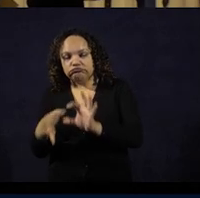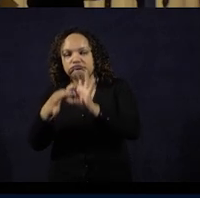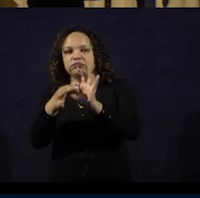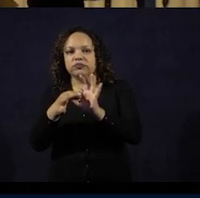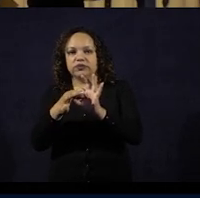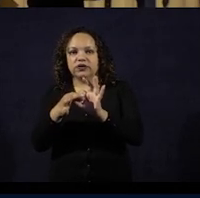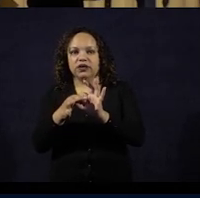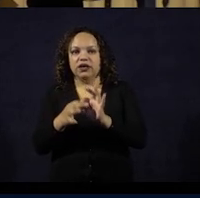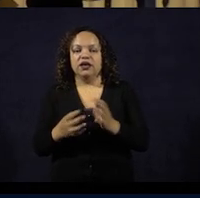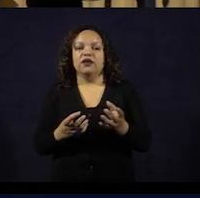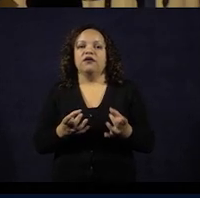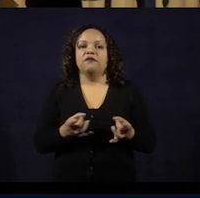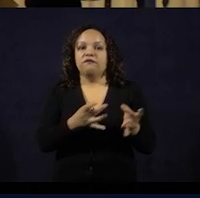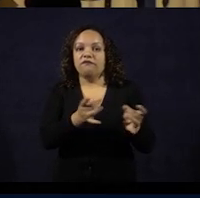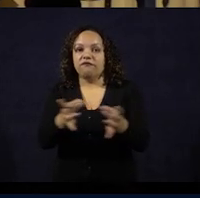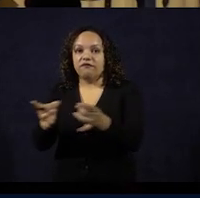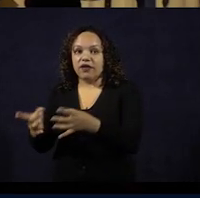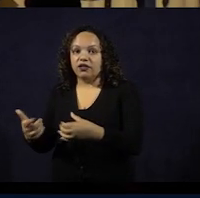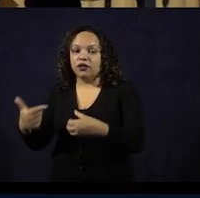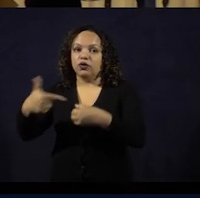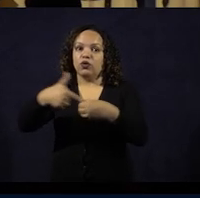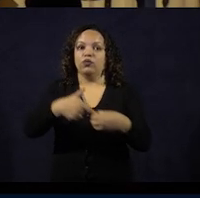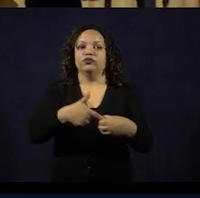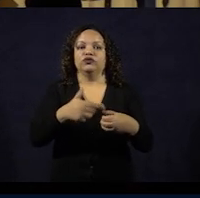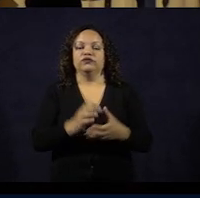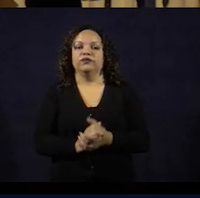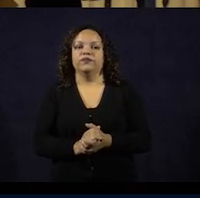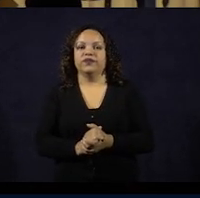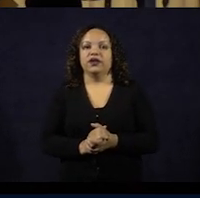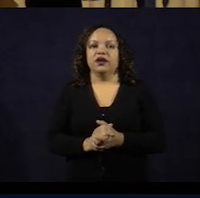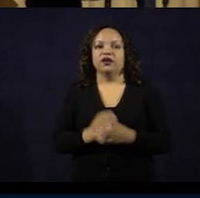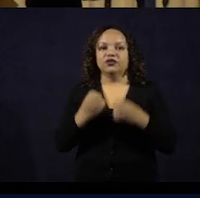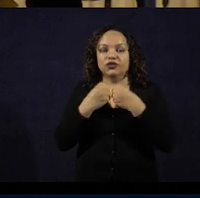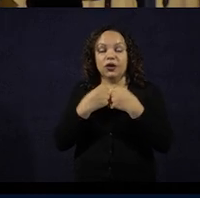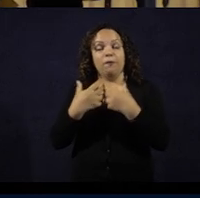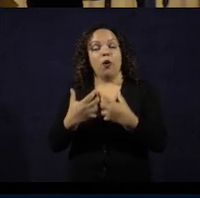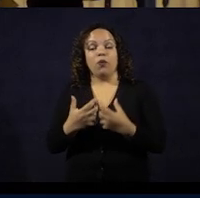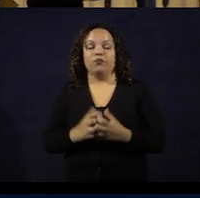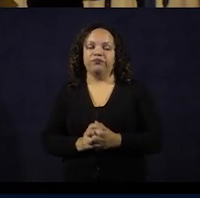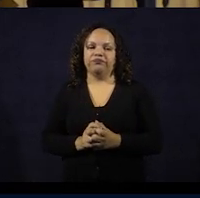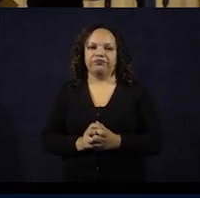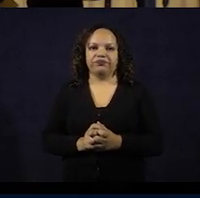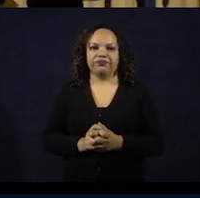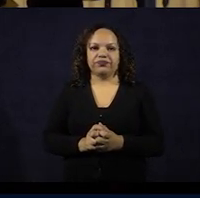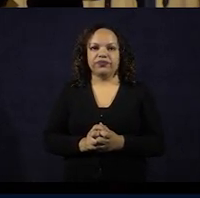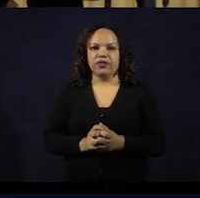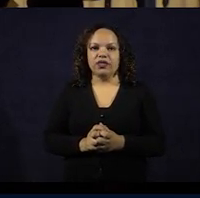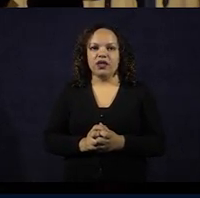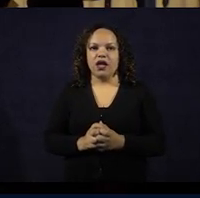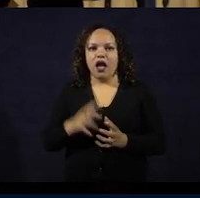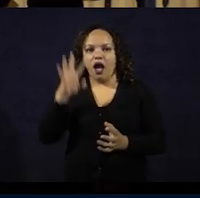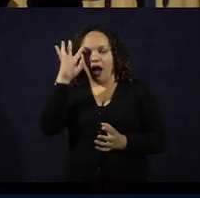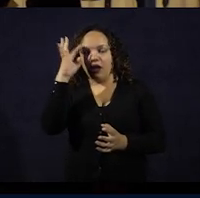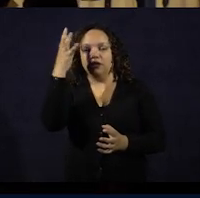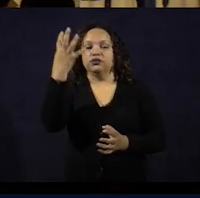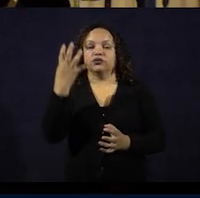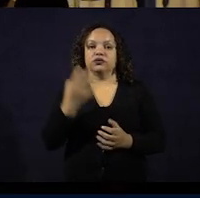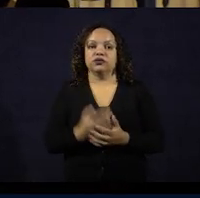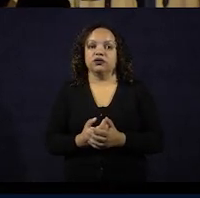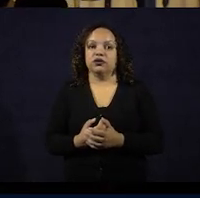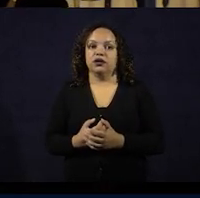tem a venda de combustível na rede postos Shell né então isso é bom para olhar Isso é uma assim a solução que a Europa